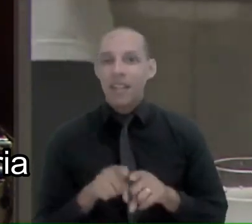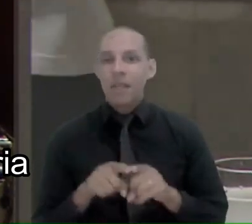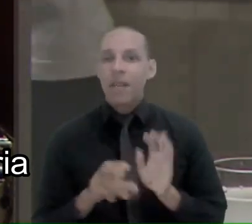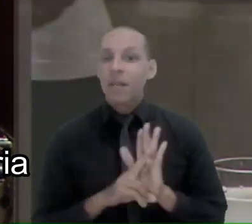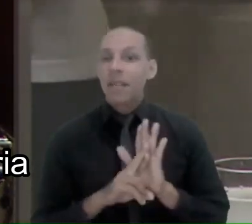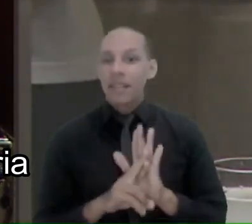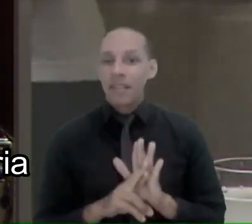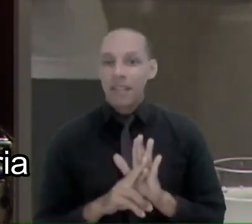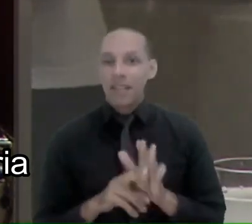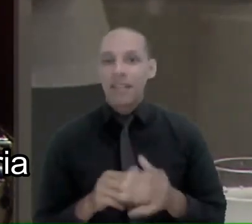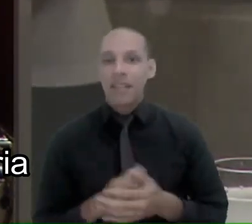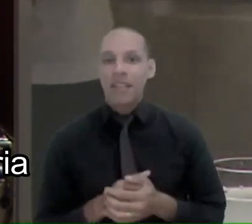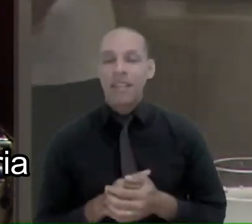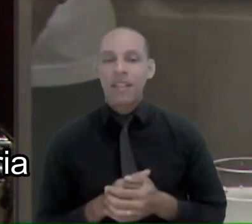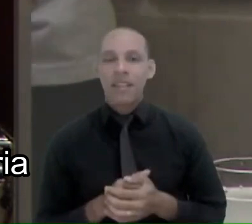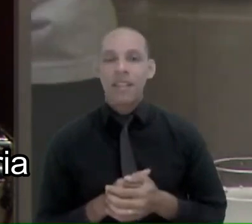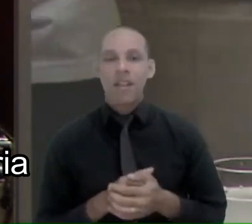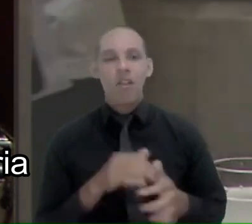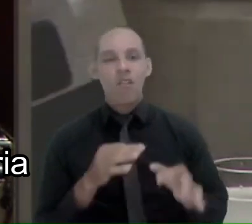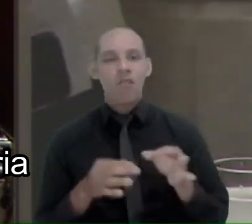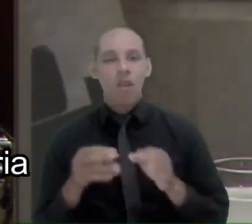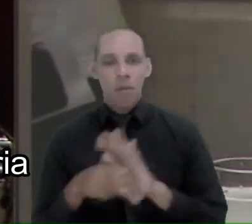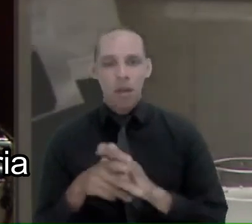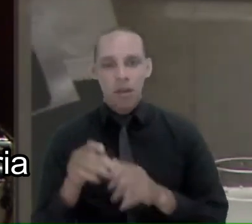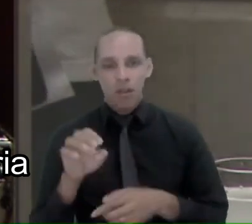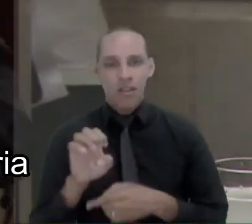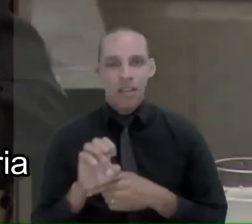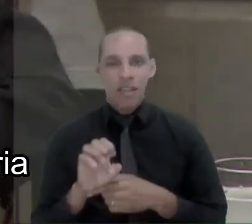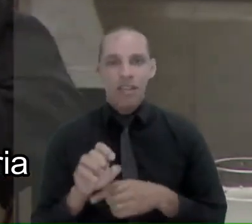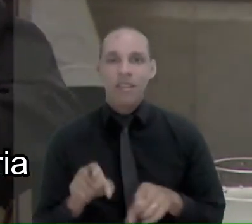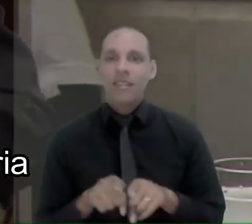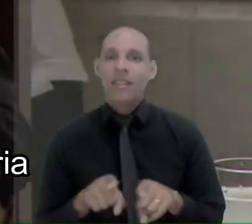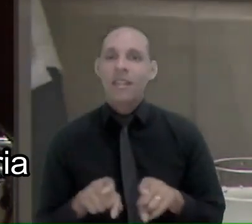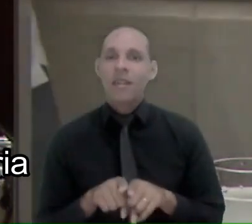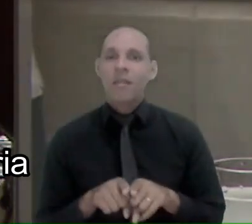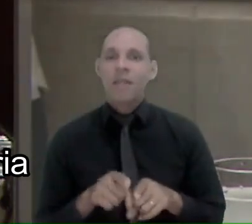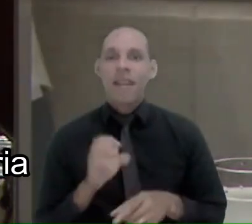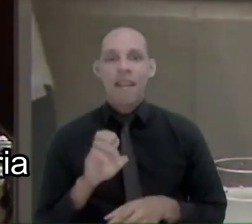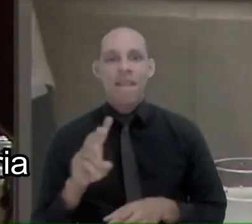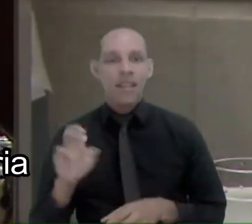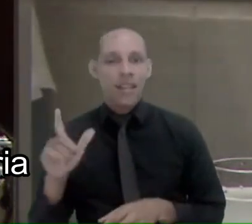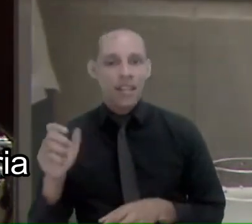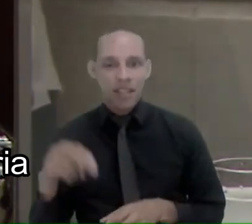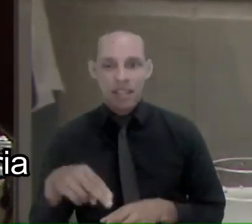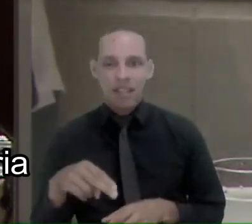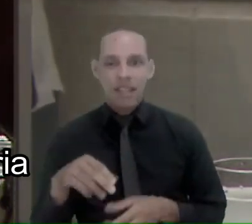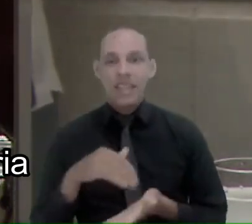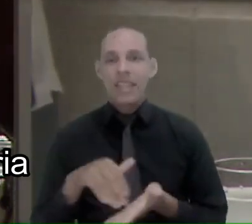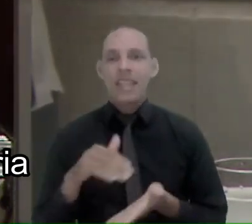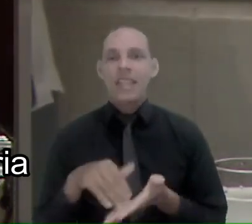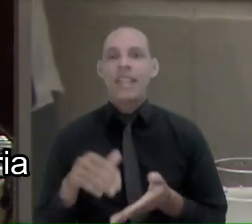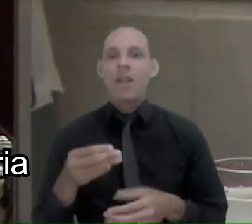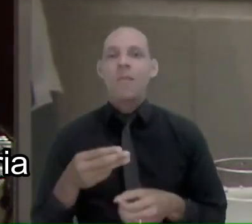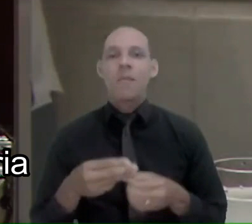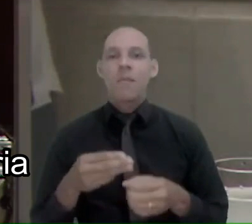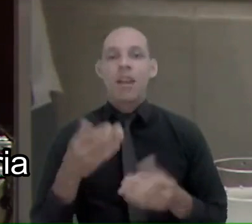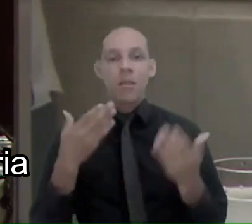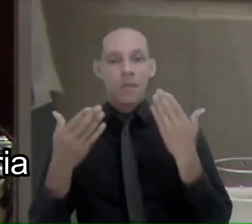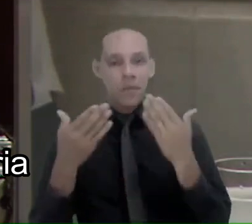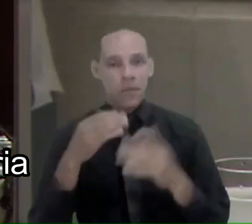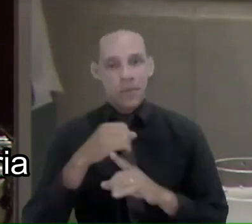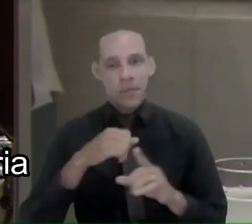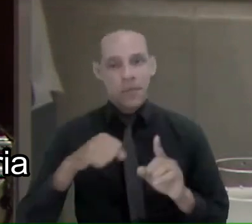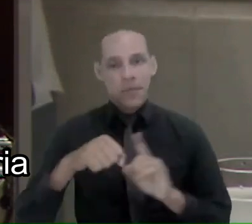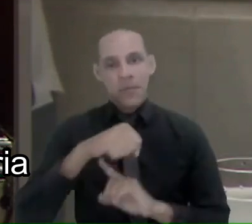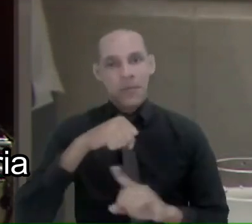o Fórum da Tuberculose no Estado, e Evelyn, representando nossa Secretaria Municipal de Assistência Social. E